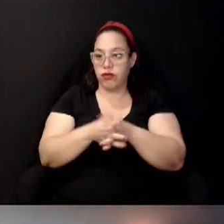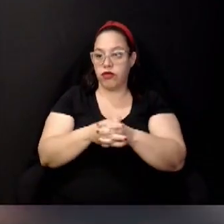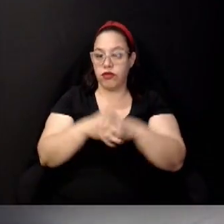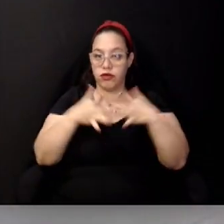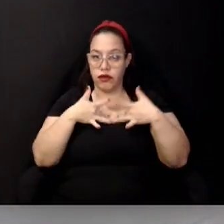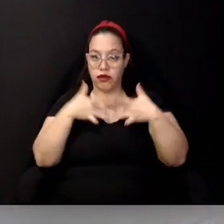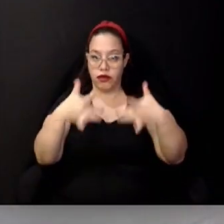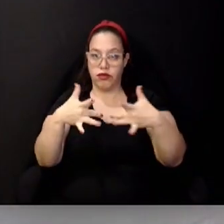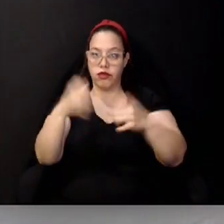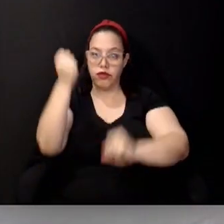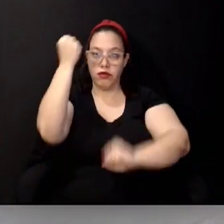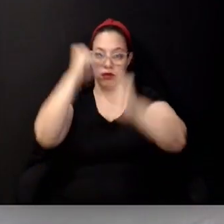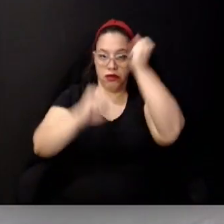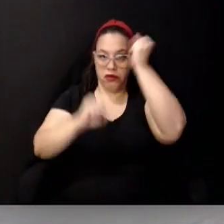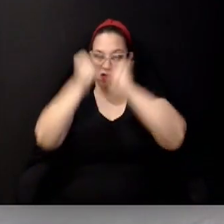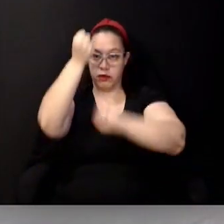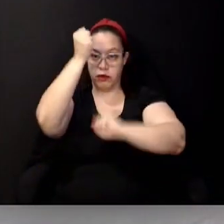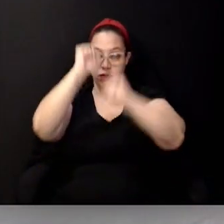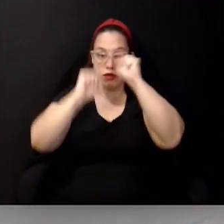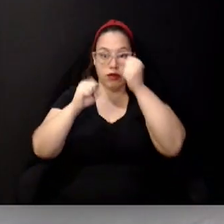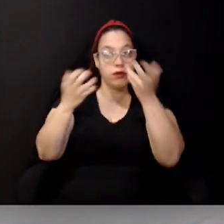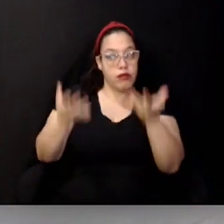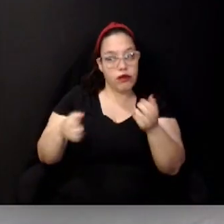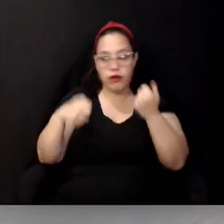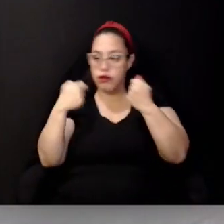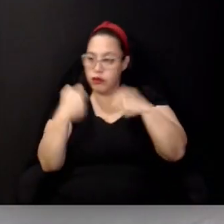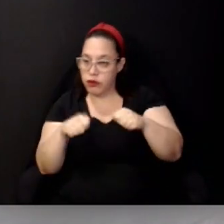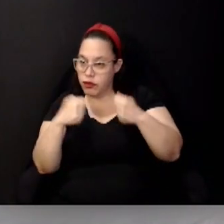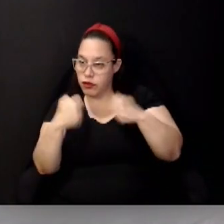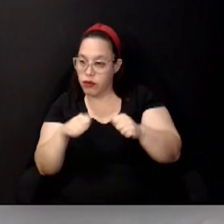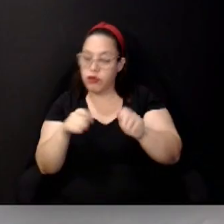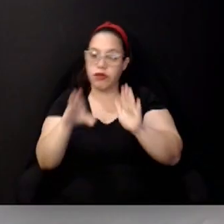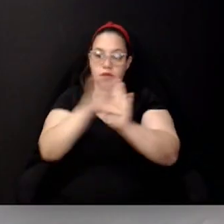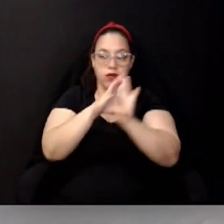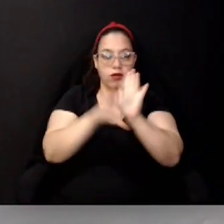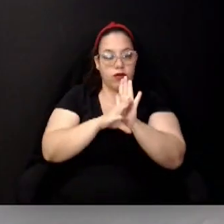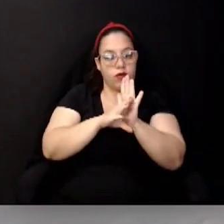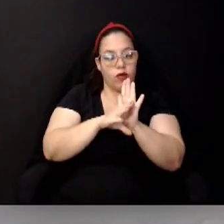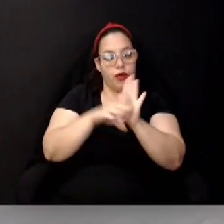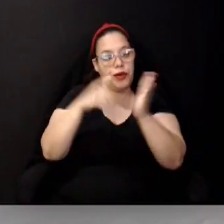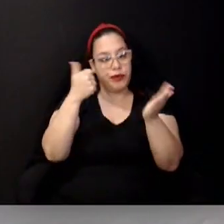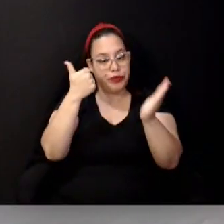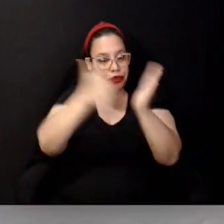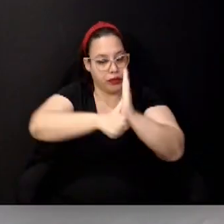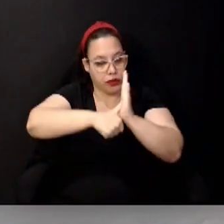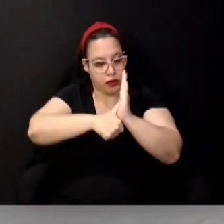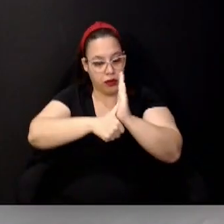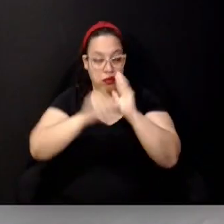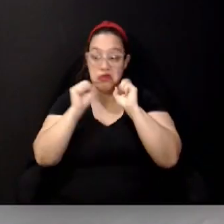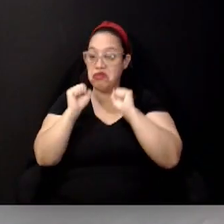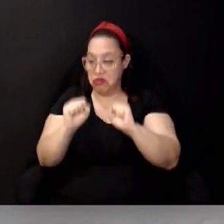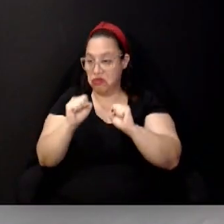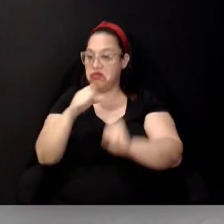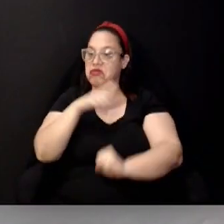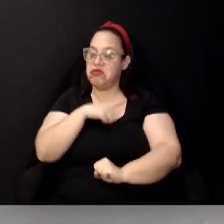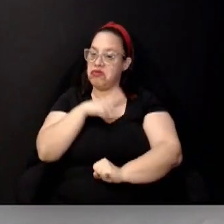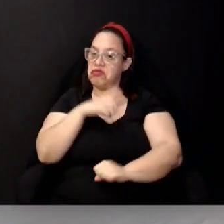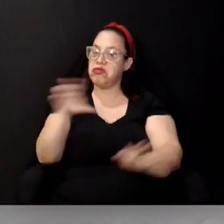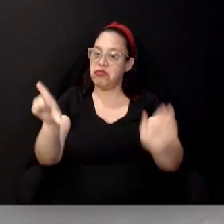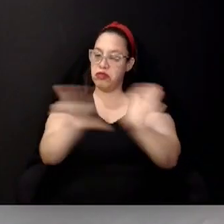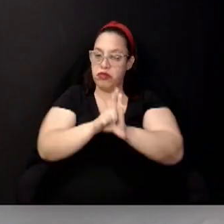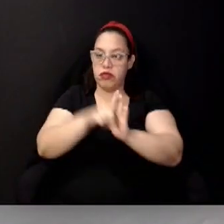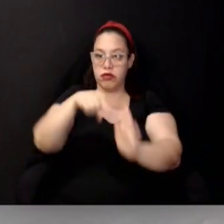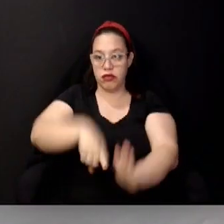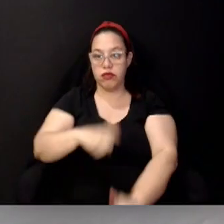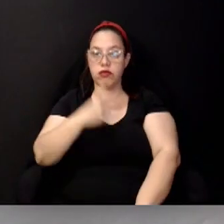indústria farmacêutica, né? Então nós precisamos, com esse projeto, fazer o licenciamento para que a gente possa ter legalidade aqui na cidade de Campinas